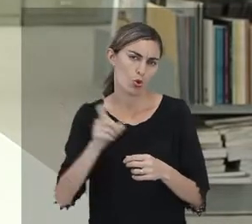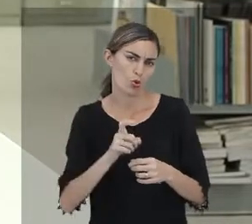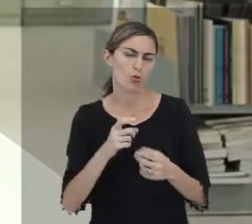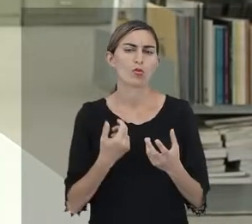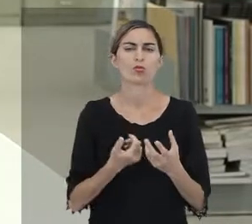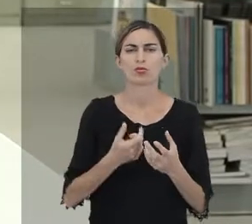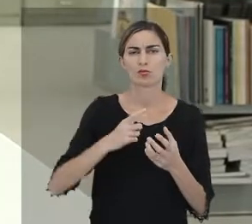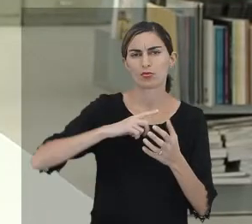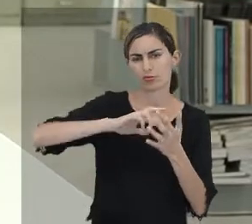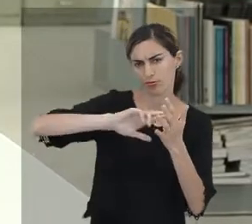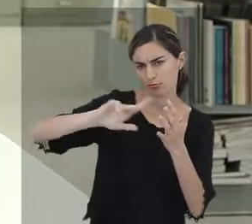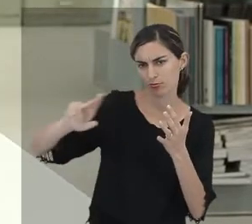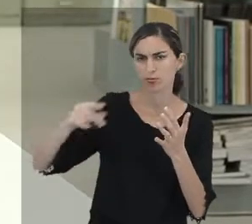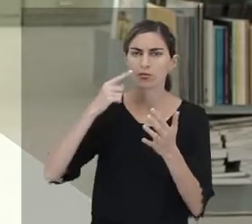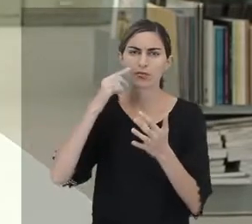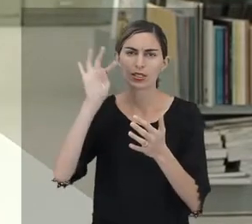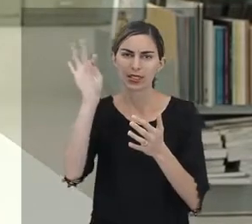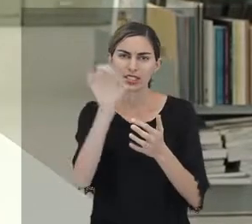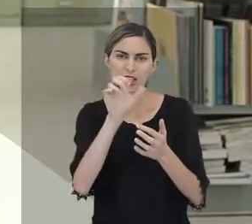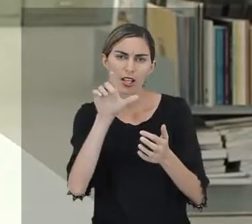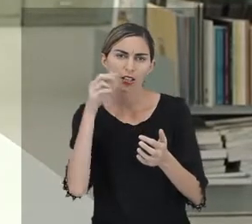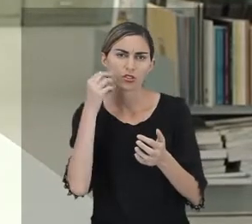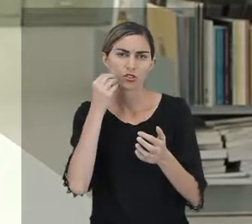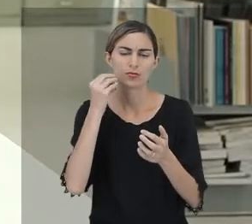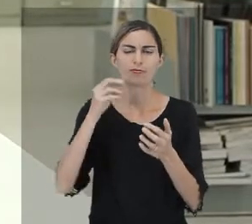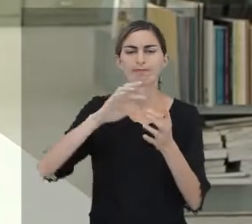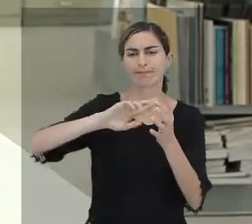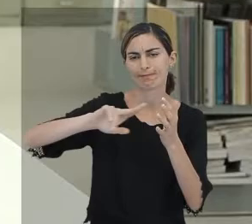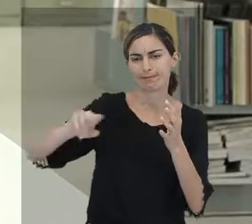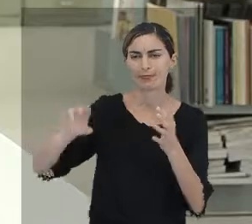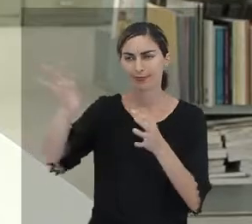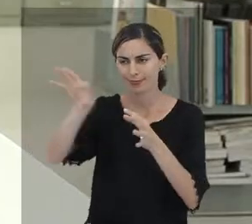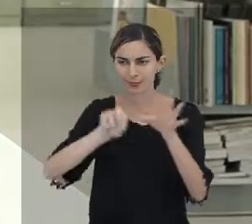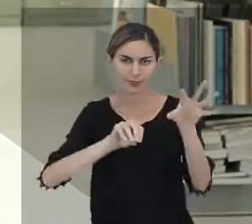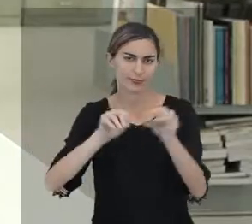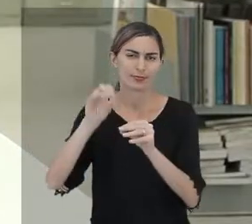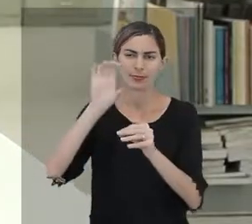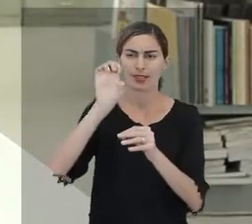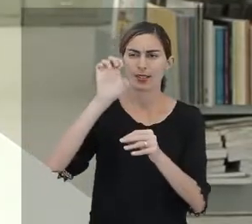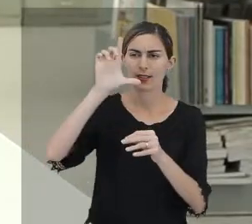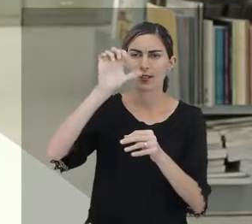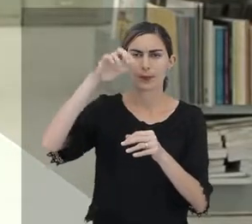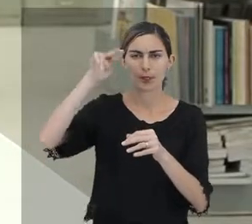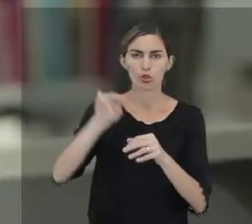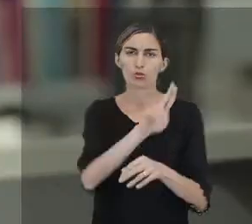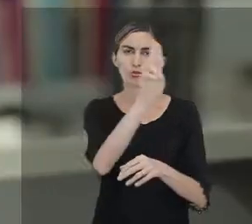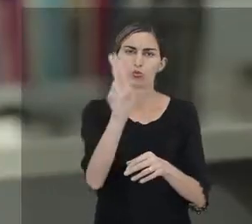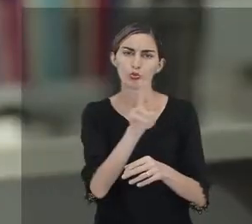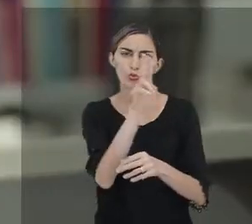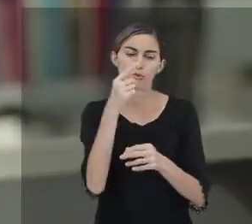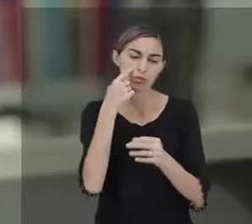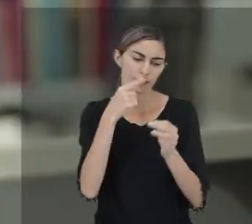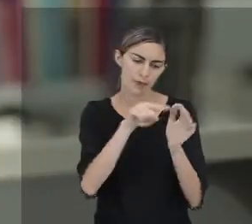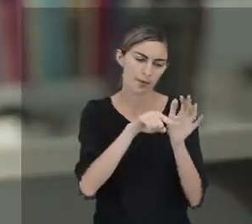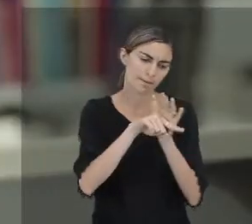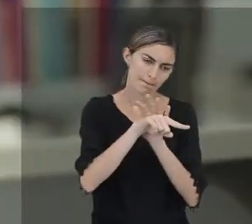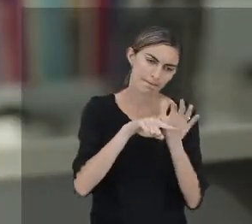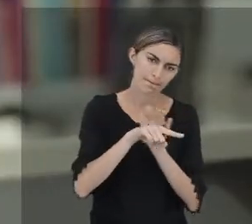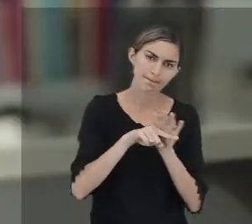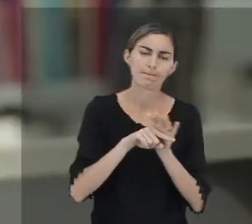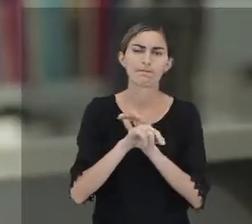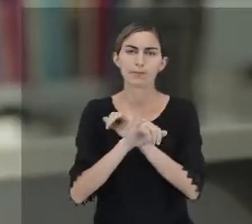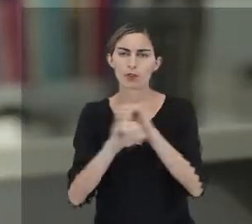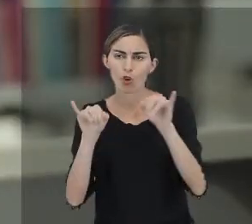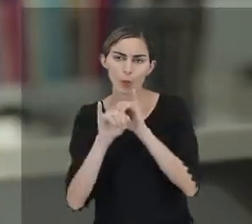Edit Text. E na sua Activity você captura esses elementos e você pode fazer uso dele para ver se está checado, qual informação